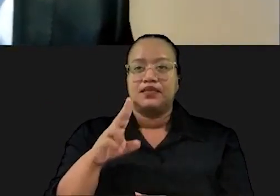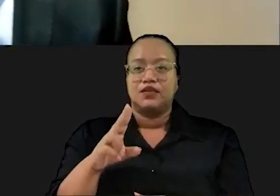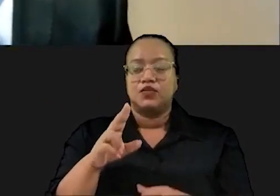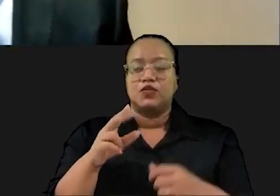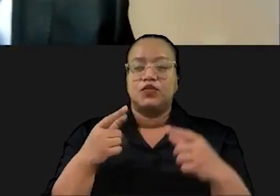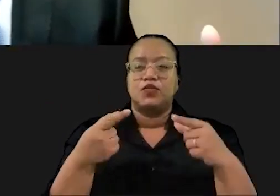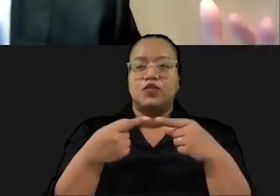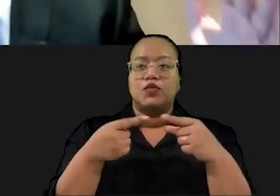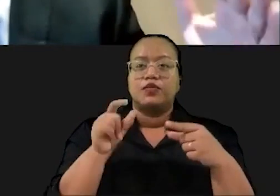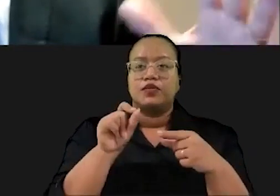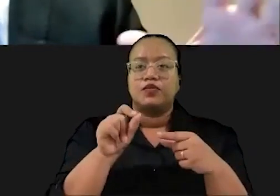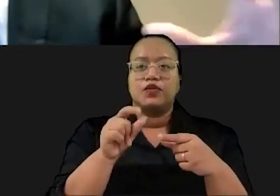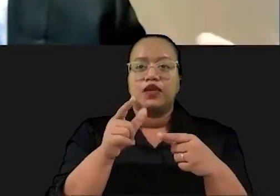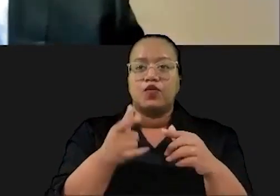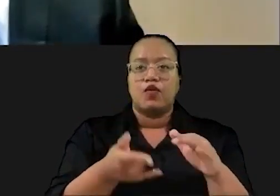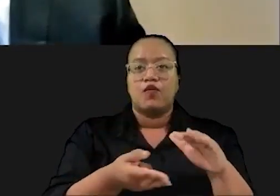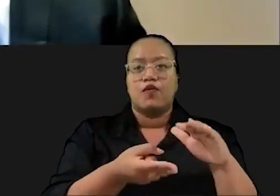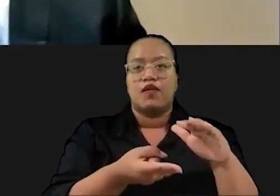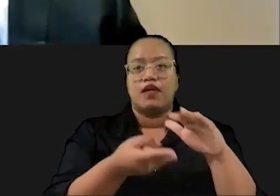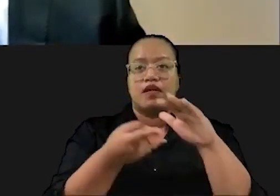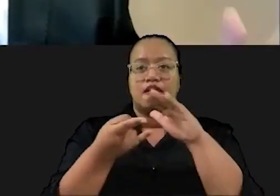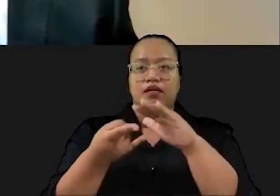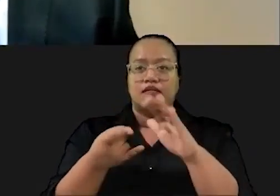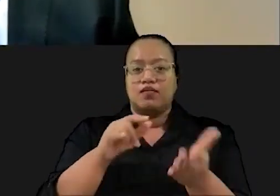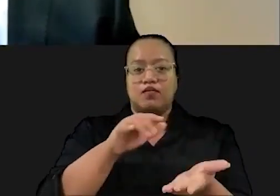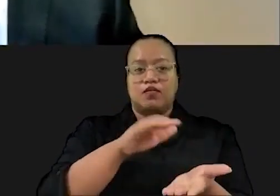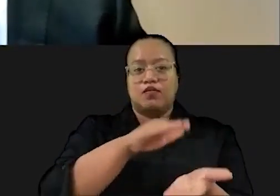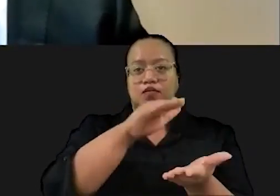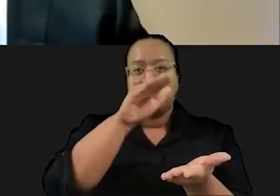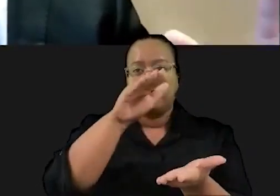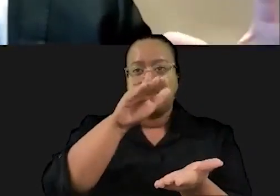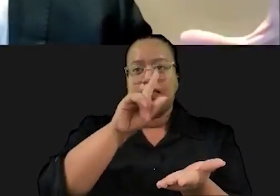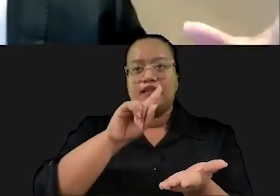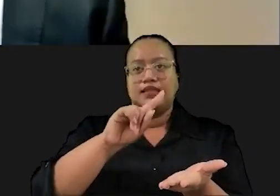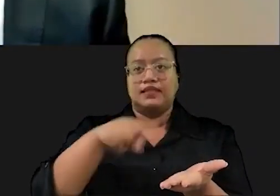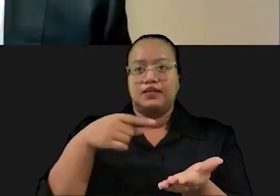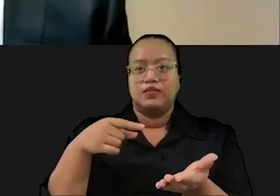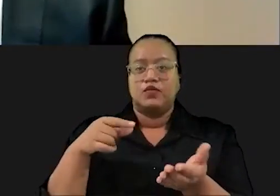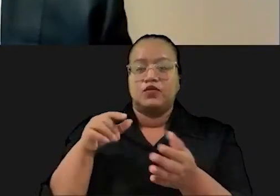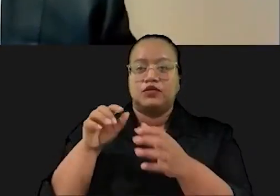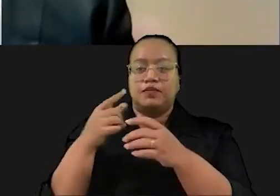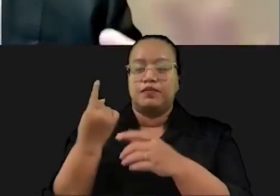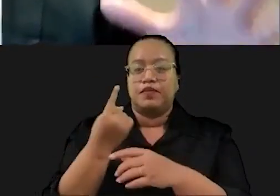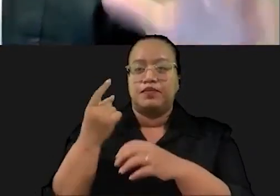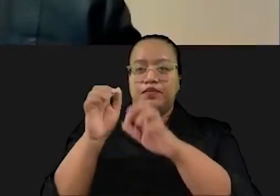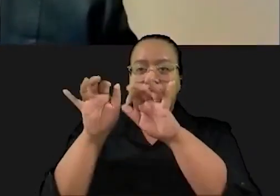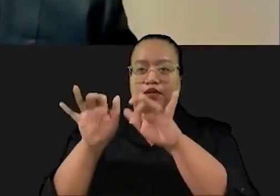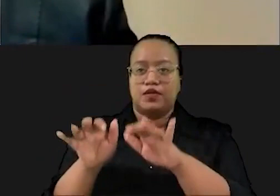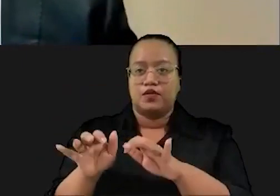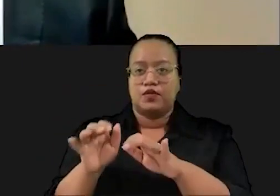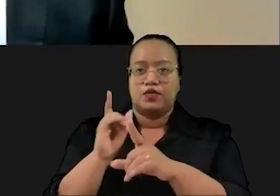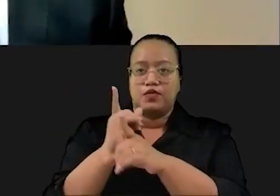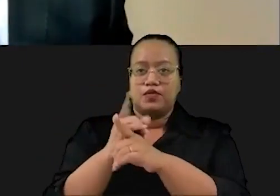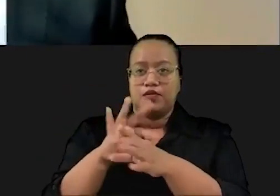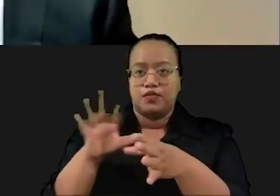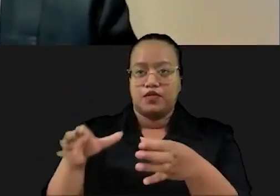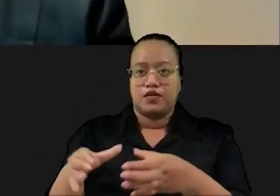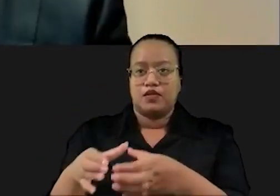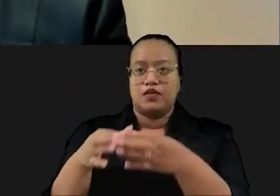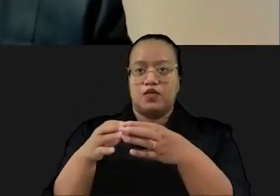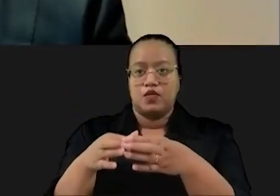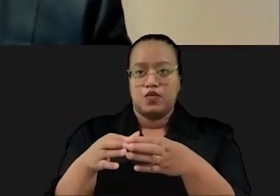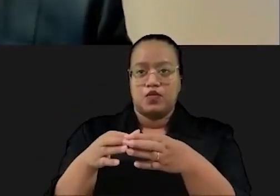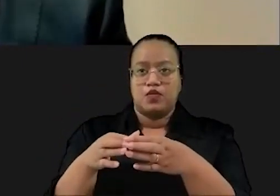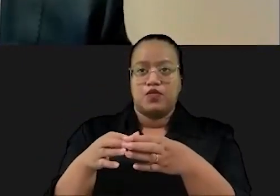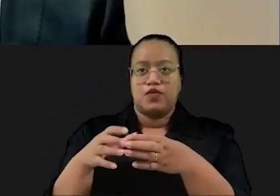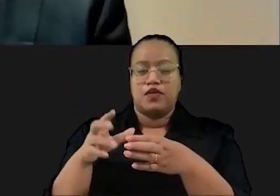os processos, eu filtro para primeiro encontrar quais processos que eu quero, depois eu agrupo esses processos, vamos dizer assim, num pacote, e carrego esses